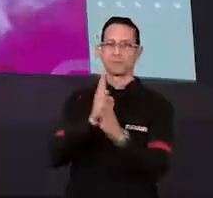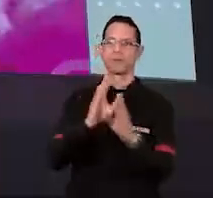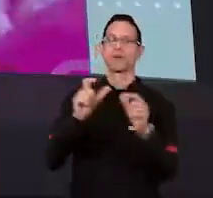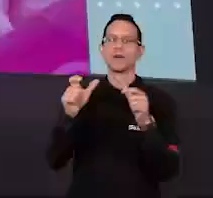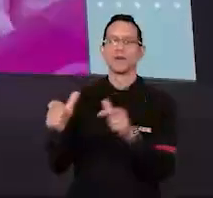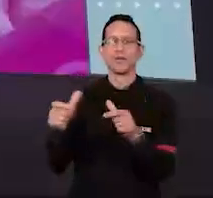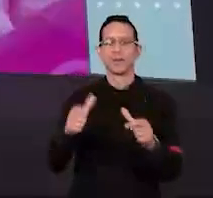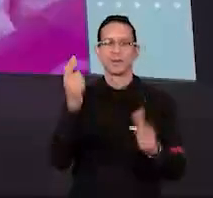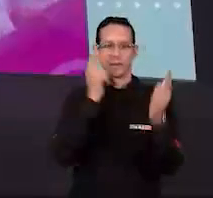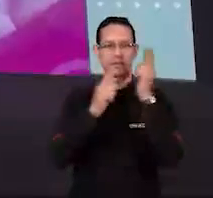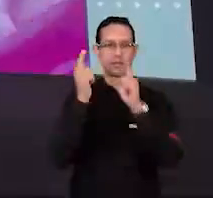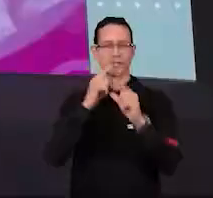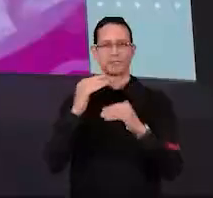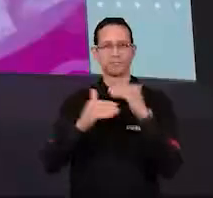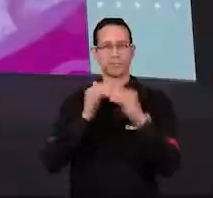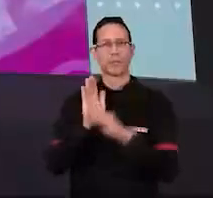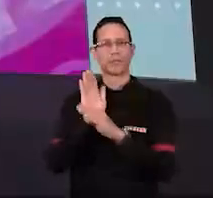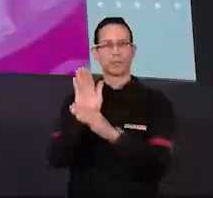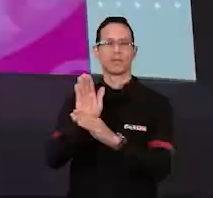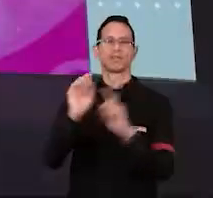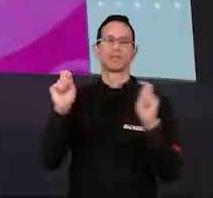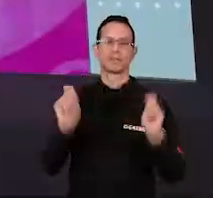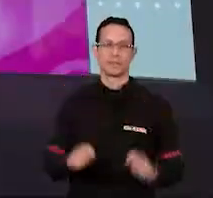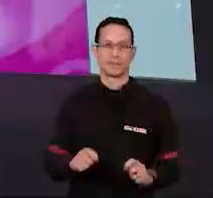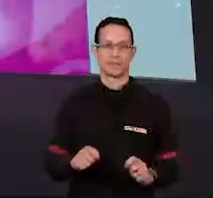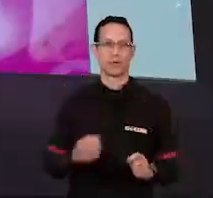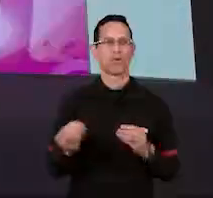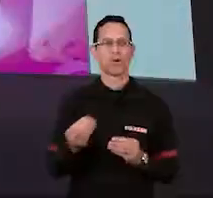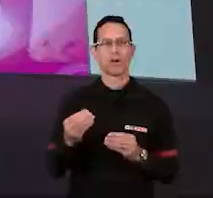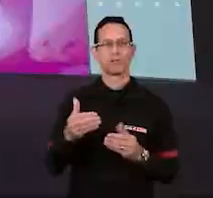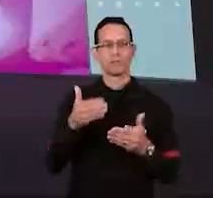onde a gente vai, né? E como é que a gente vai traçar o